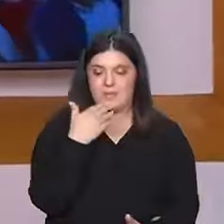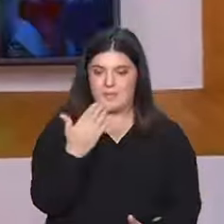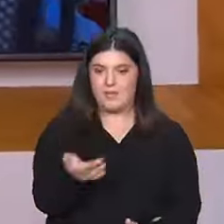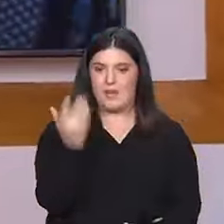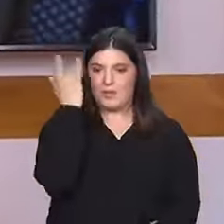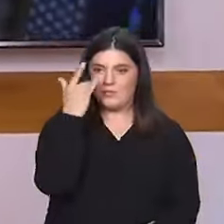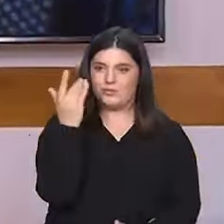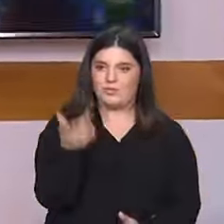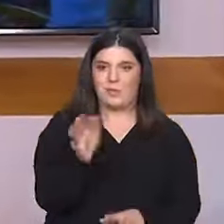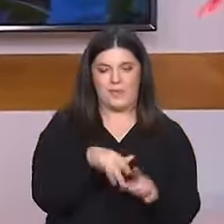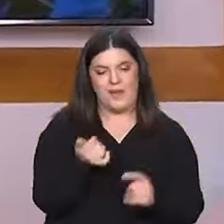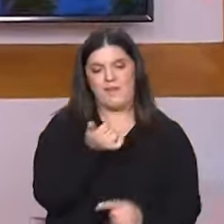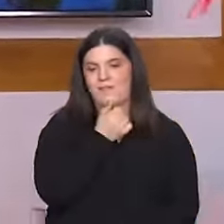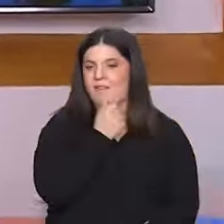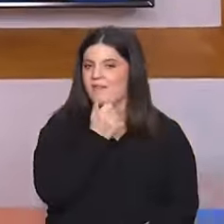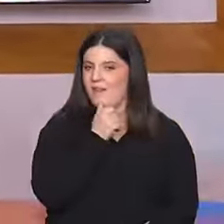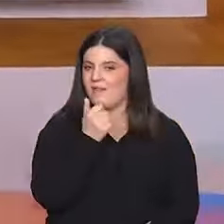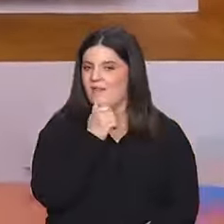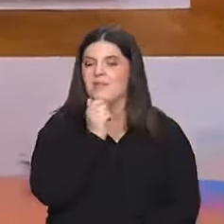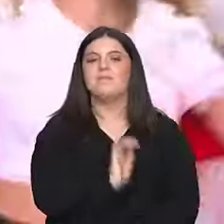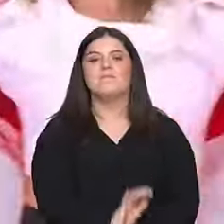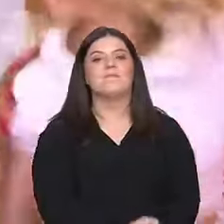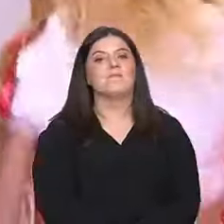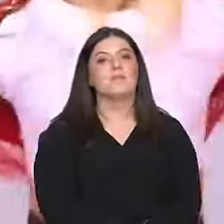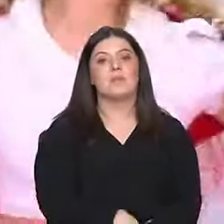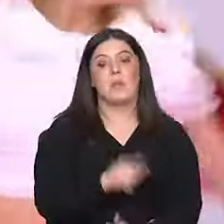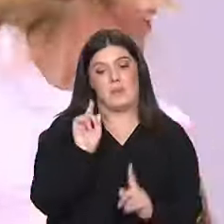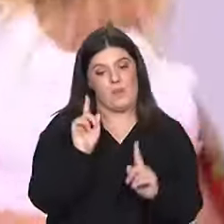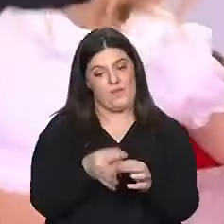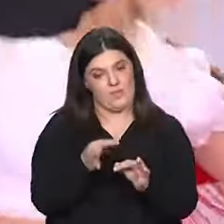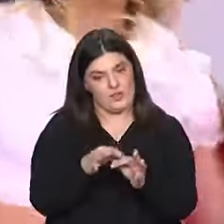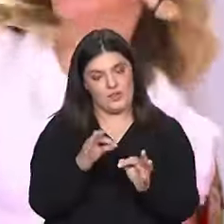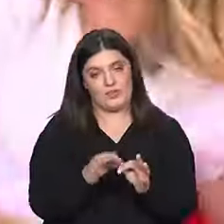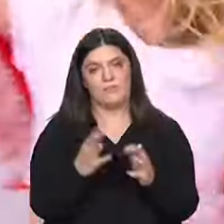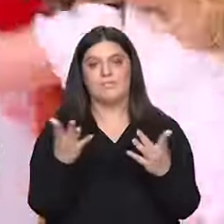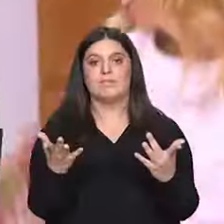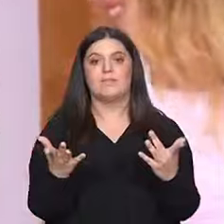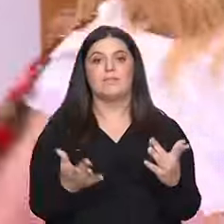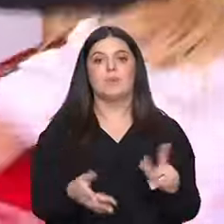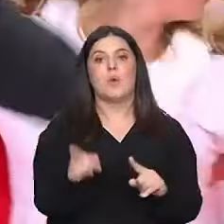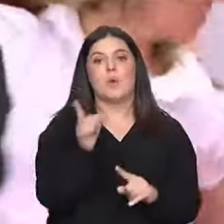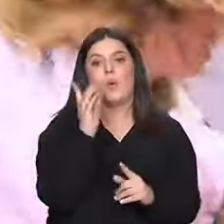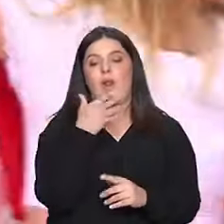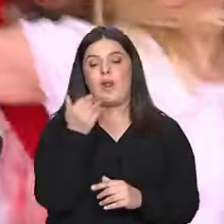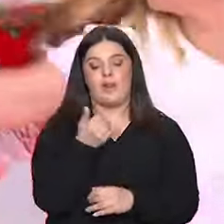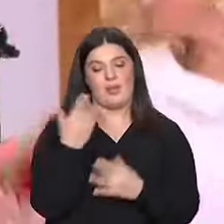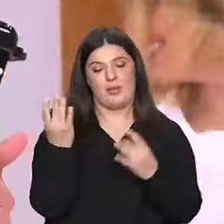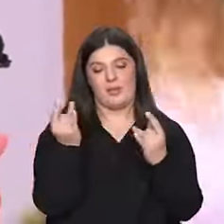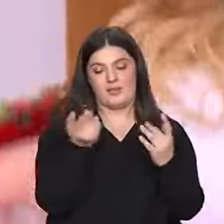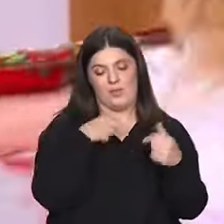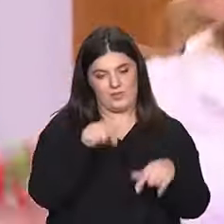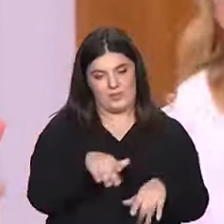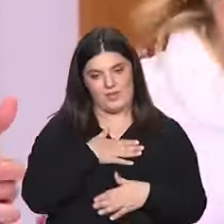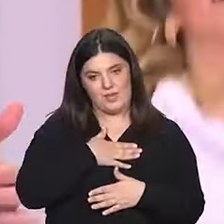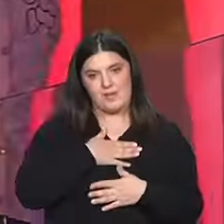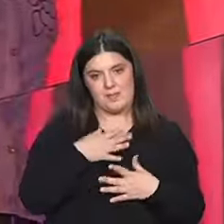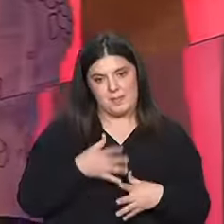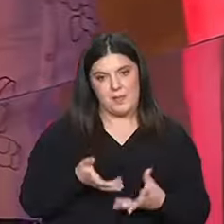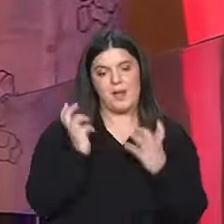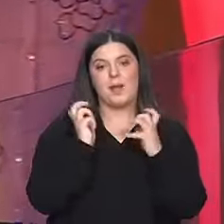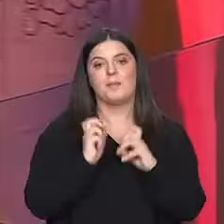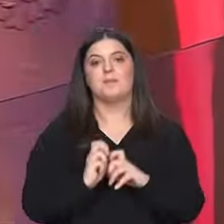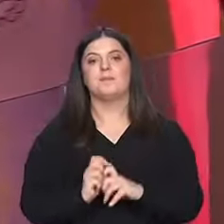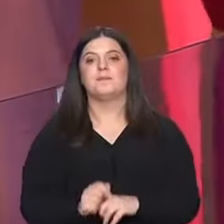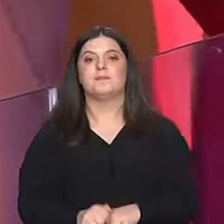santo para fazer o que ela quer. E para comemorar o lindo malhão, hoje quer dançar